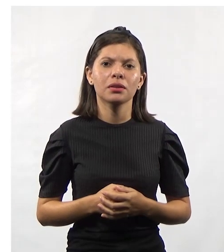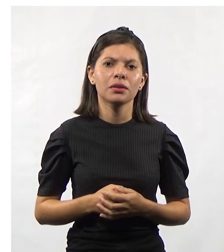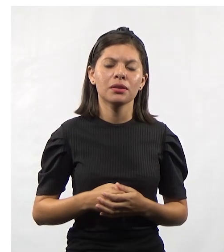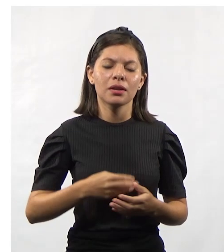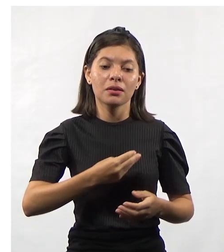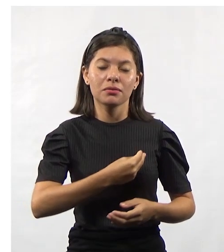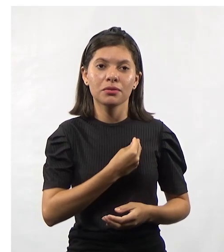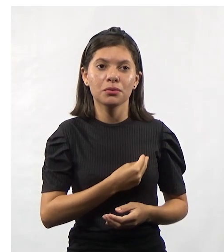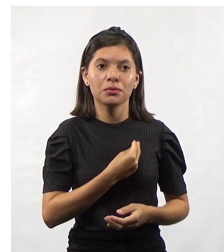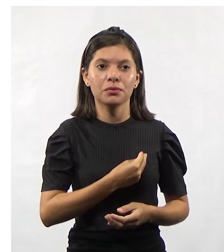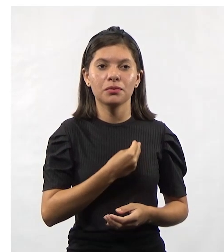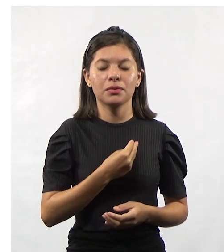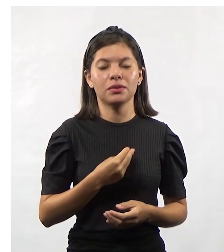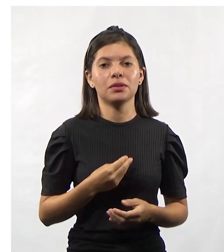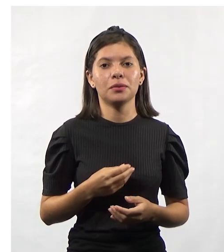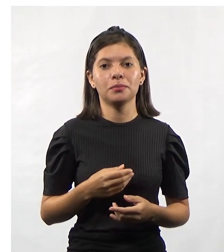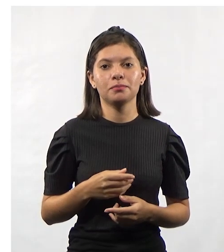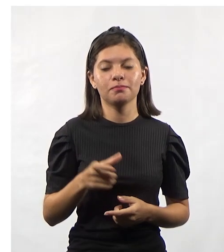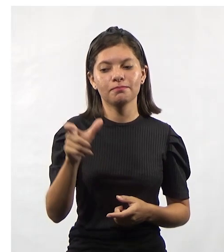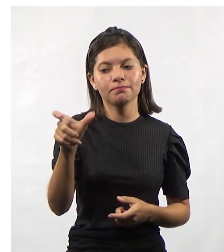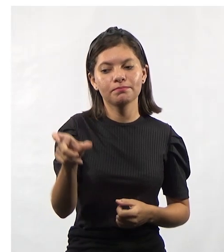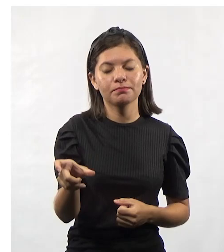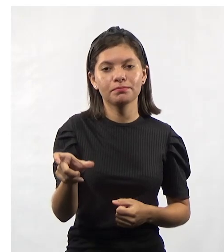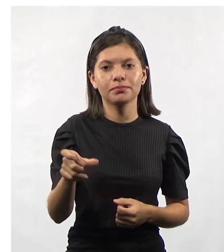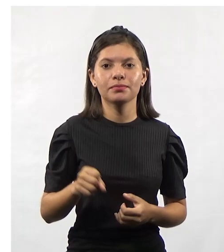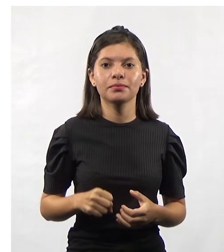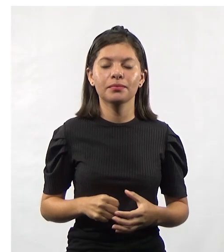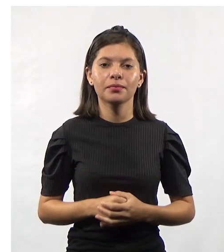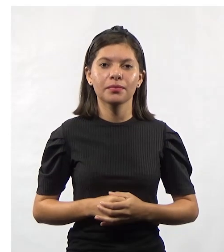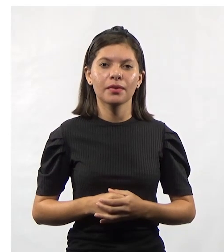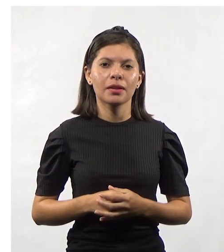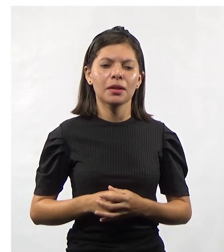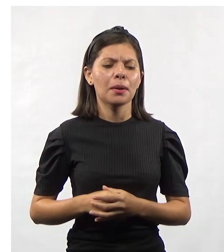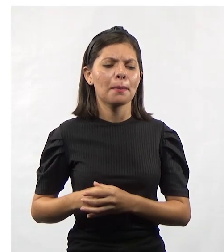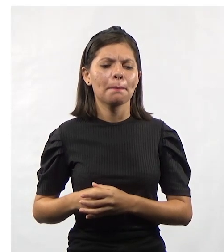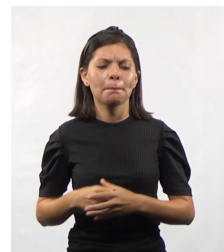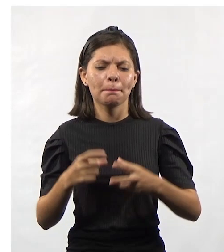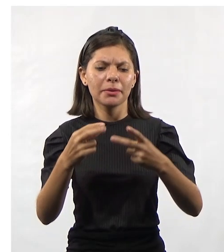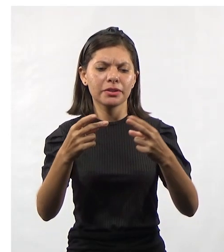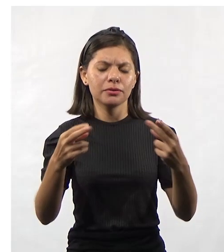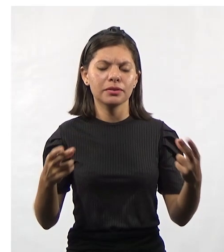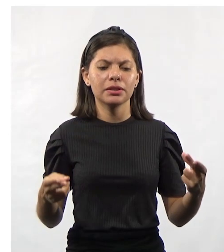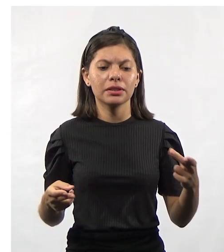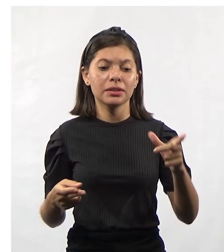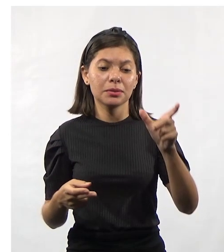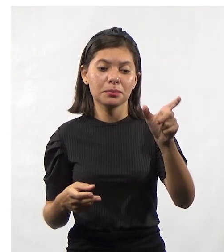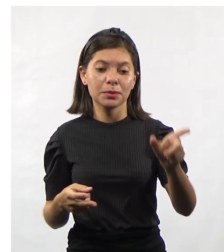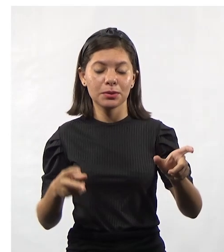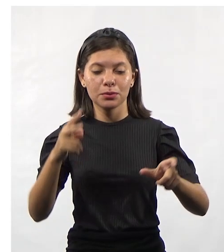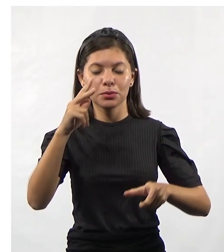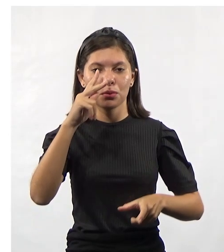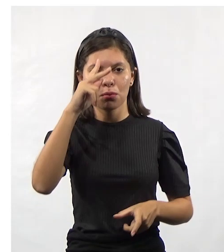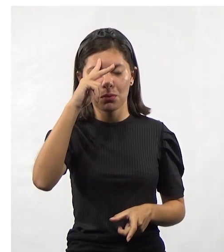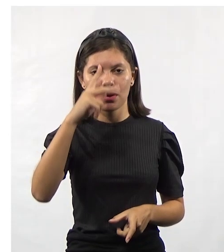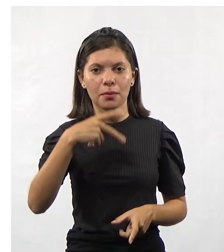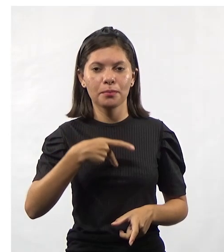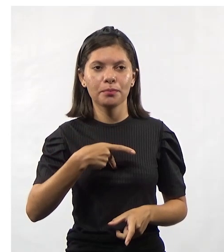adolescência ela foi constituída e ela é vivida por esse adolescente. Então, cada